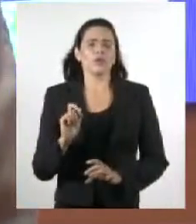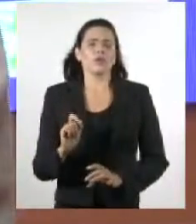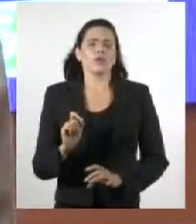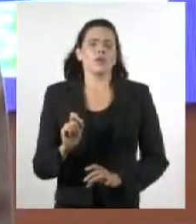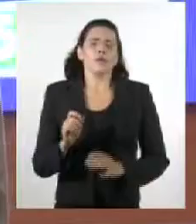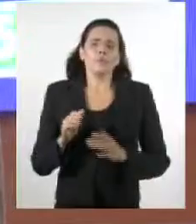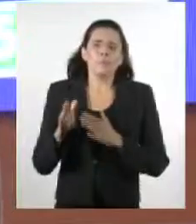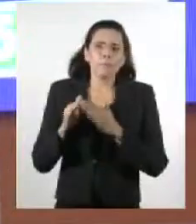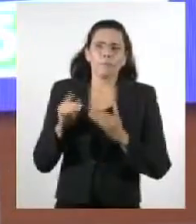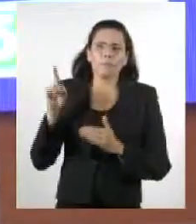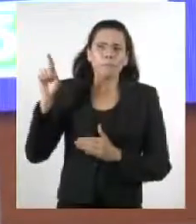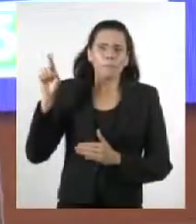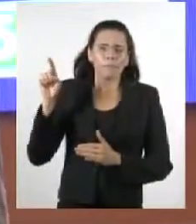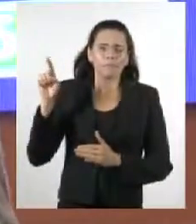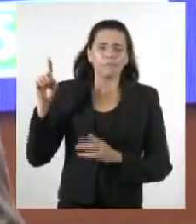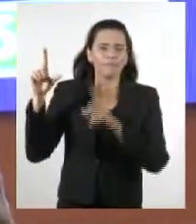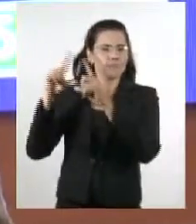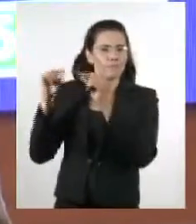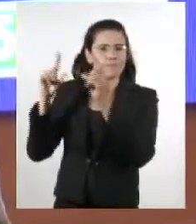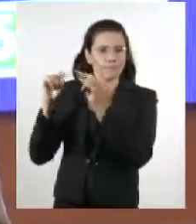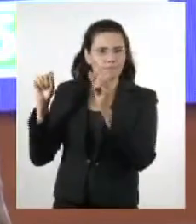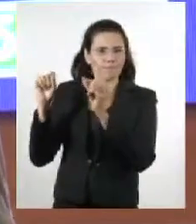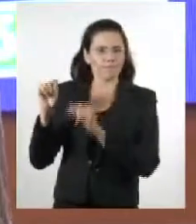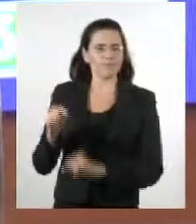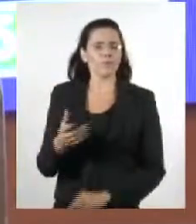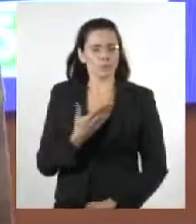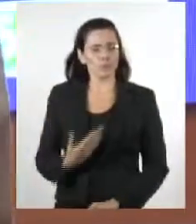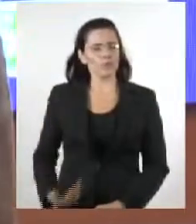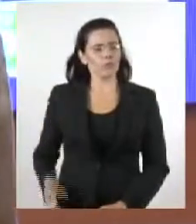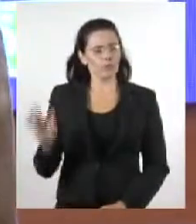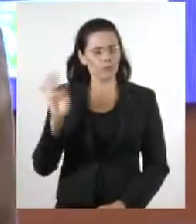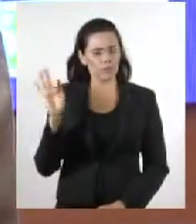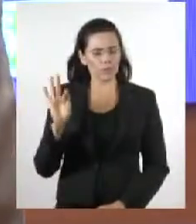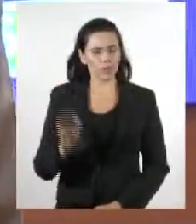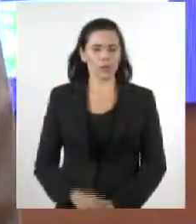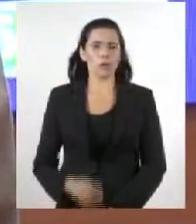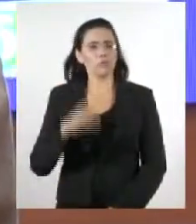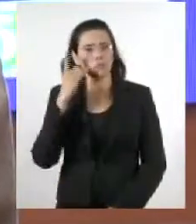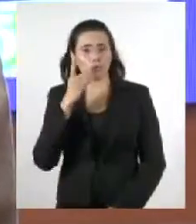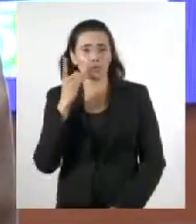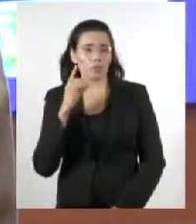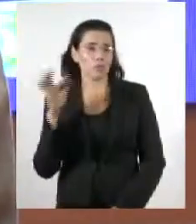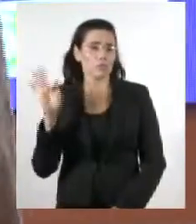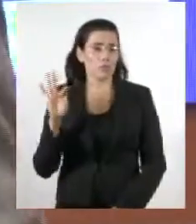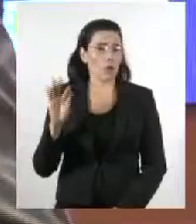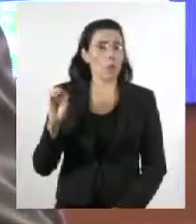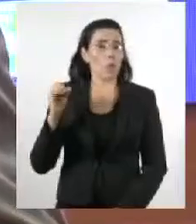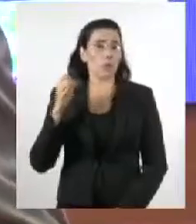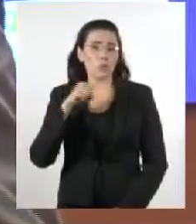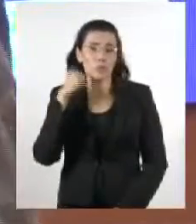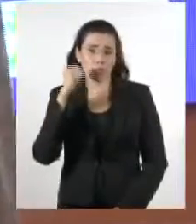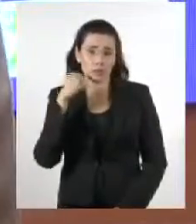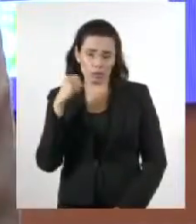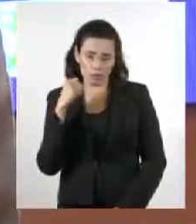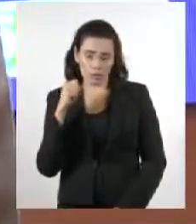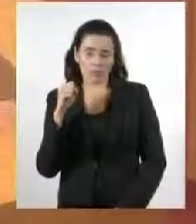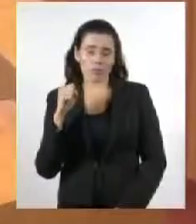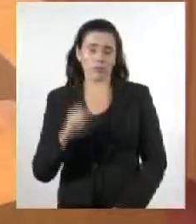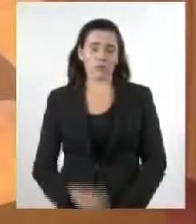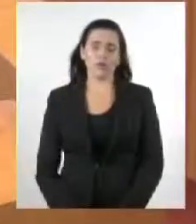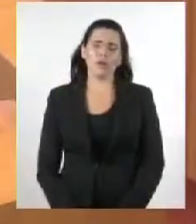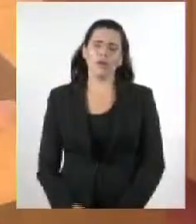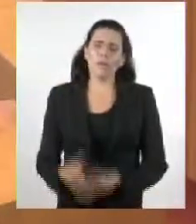à nossa bancada federal, sejam aos deputados federais, sejam aos nossos senadores da República, para que possam, deputado Antônio